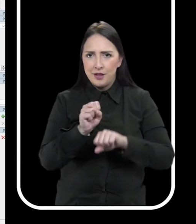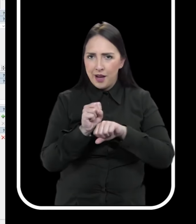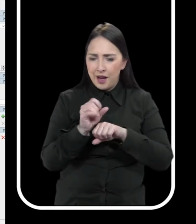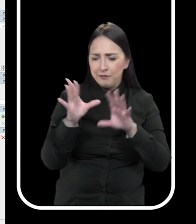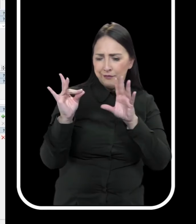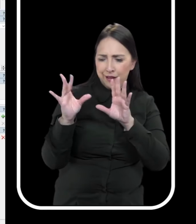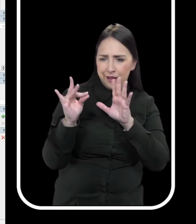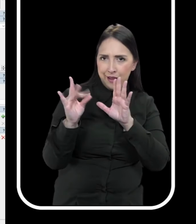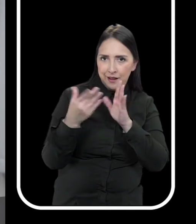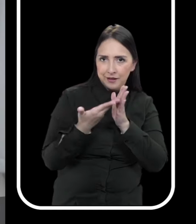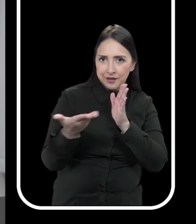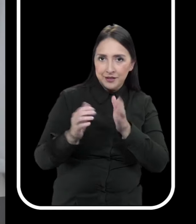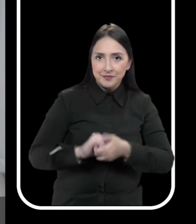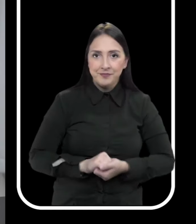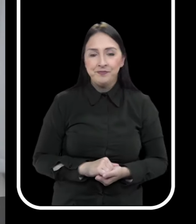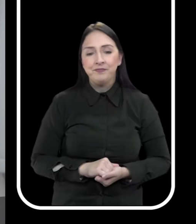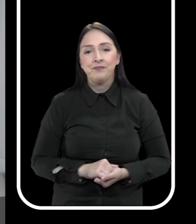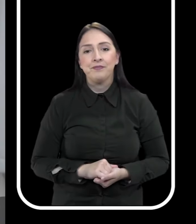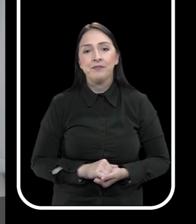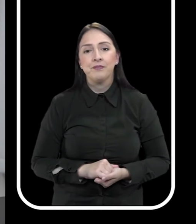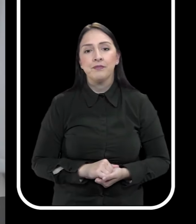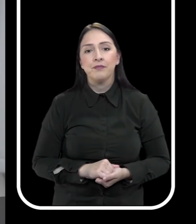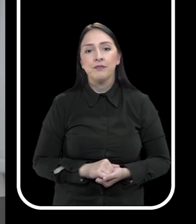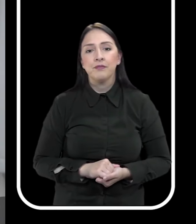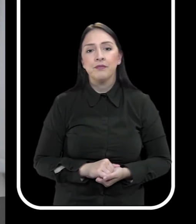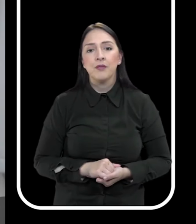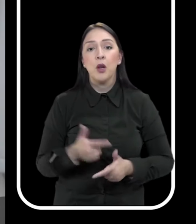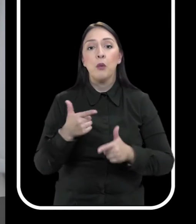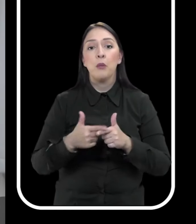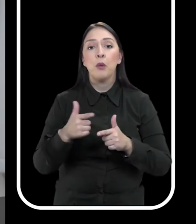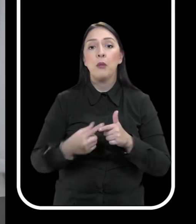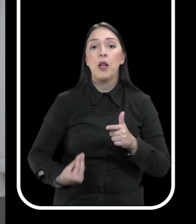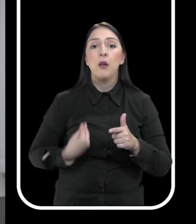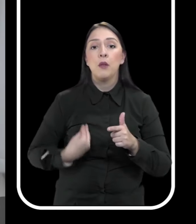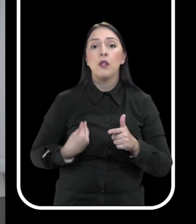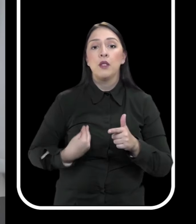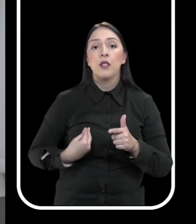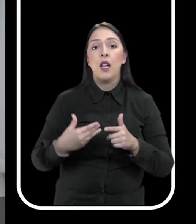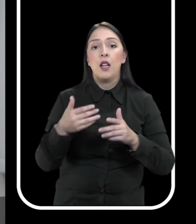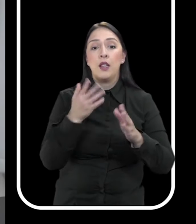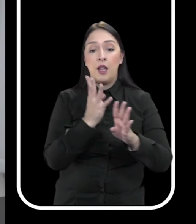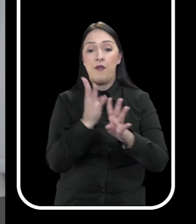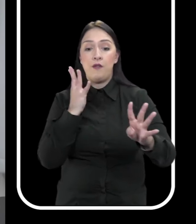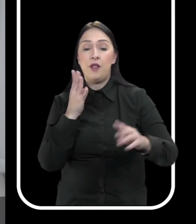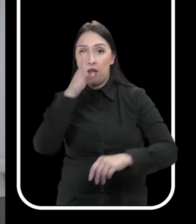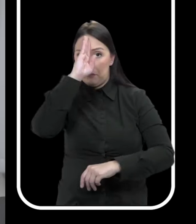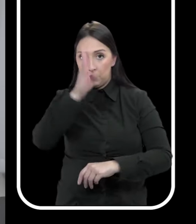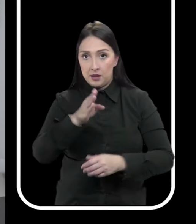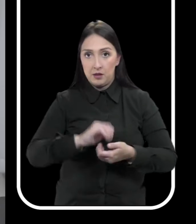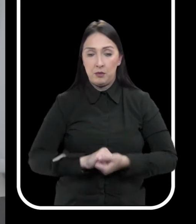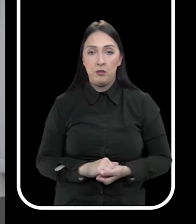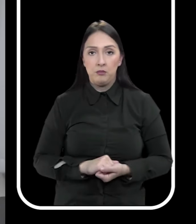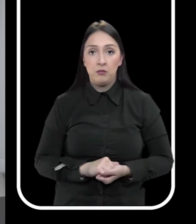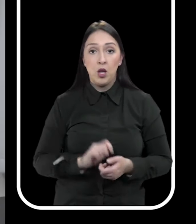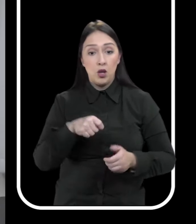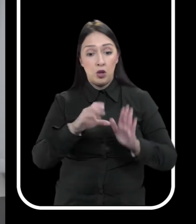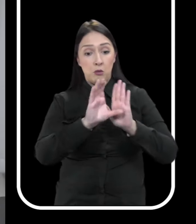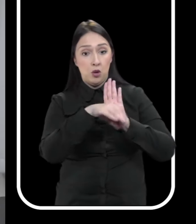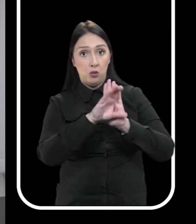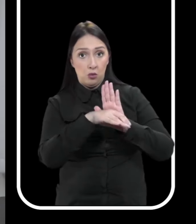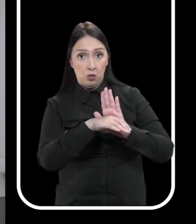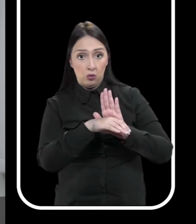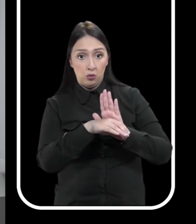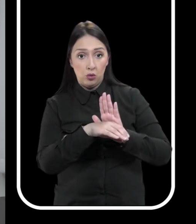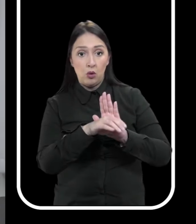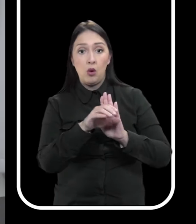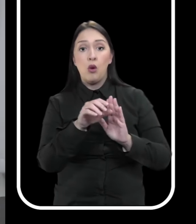então já vou dar uma colinha aqui para os nossos alunos. A maioria responde, o gargalo está na fila principal. Dentro do conceito